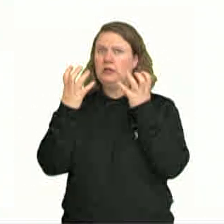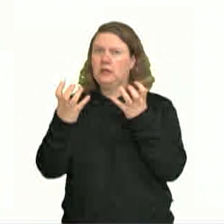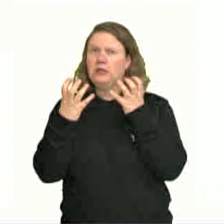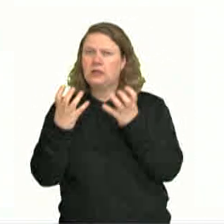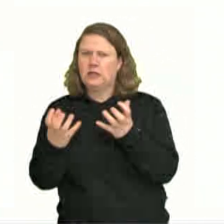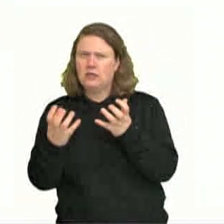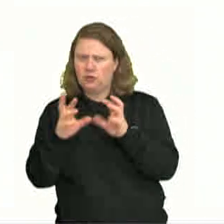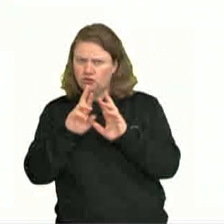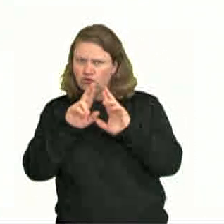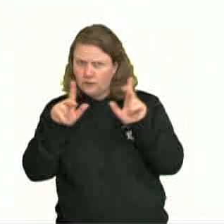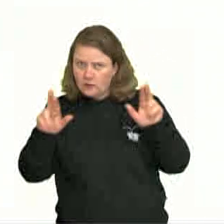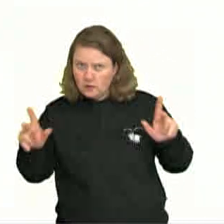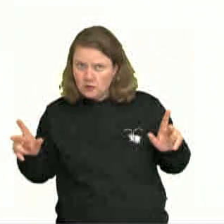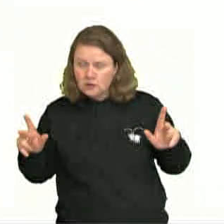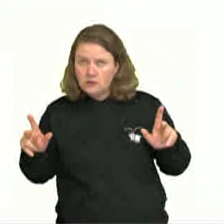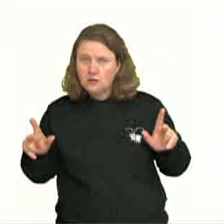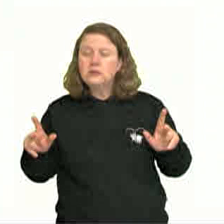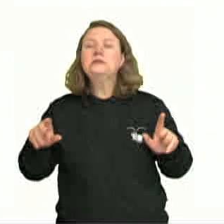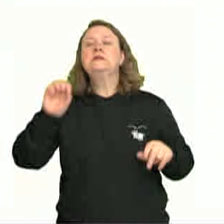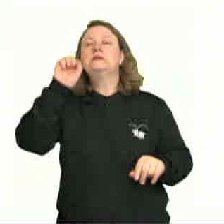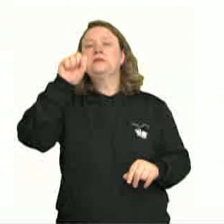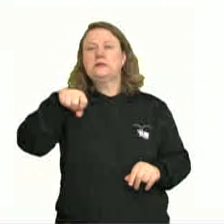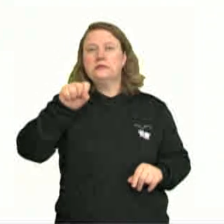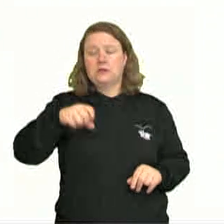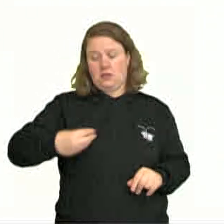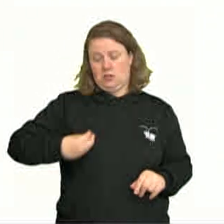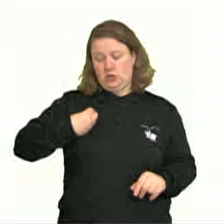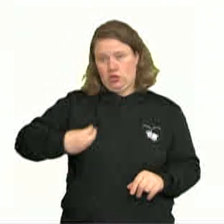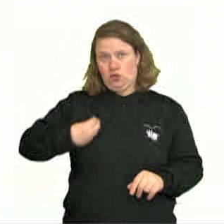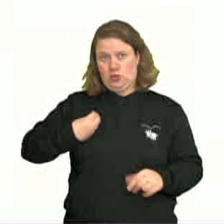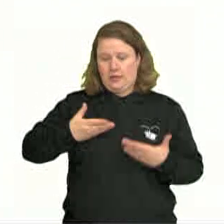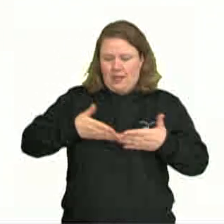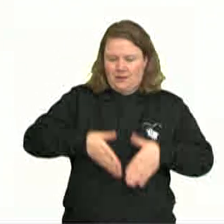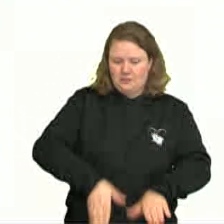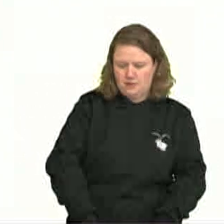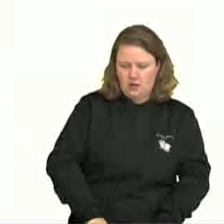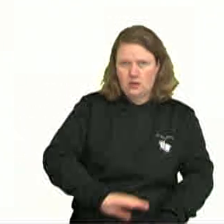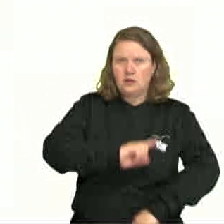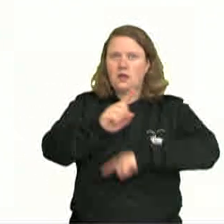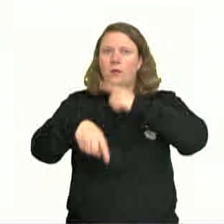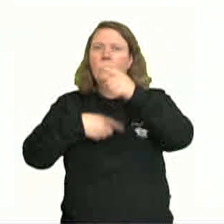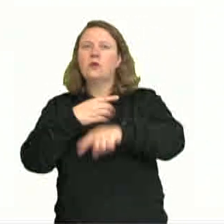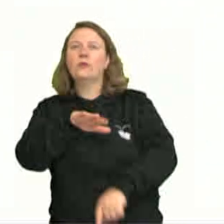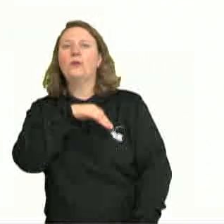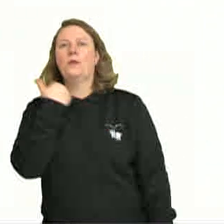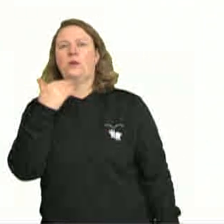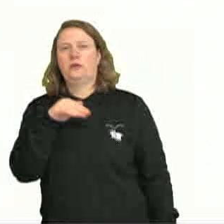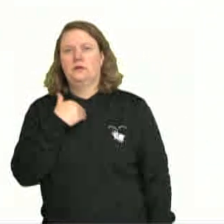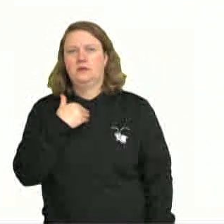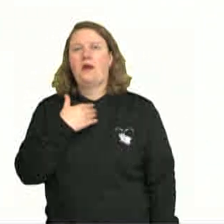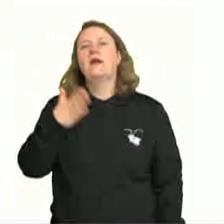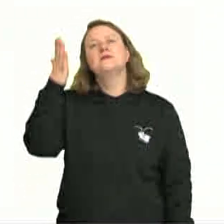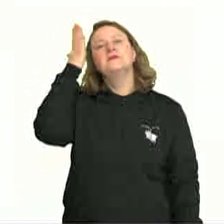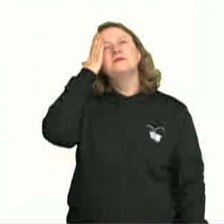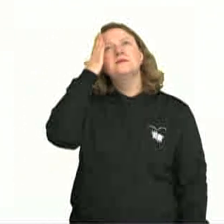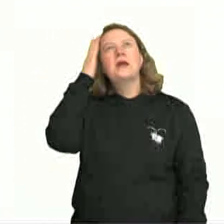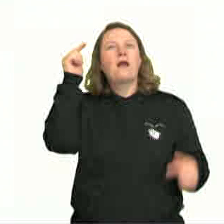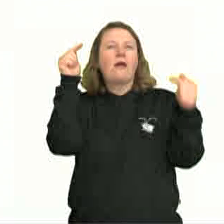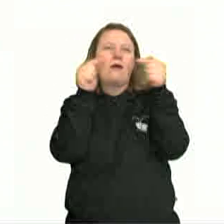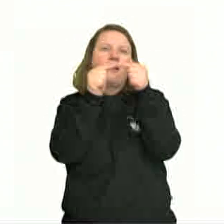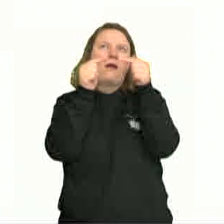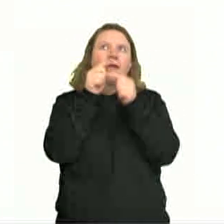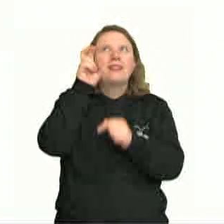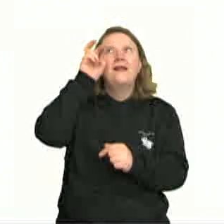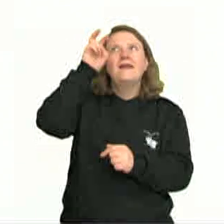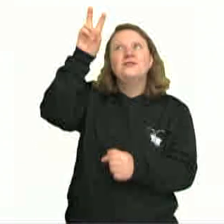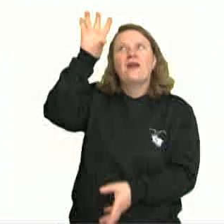né? Sim, existir está ligado ao fato de nascer e morrer, estar sendo, né? Saber está ligado à inteligência, à compreensão